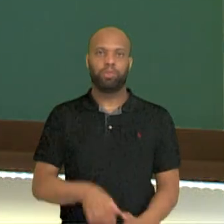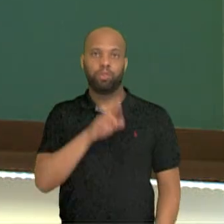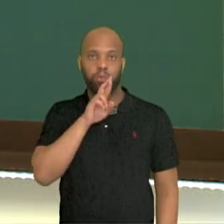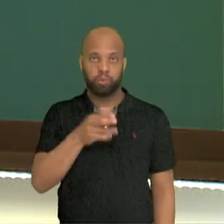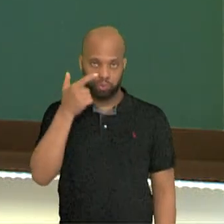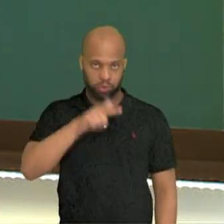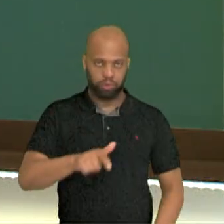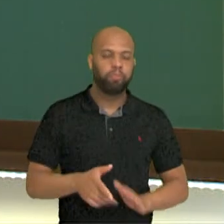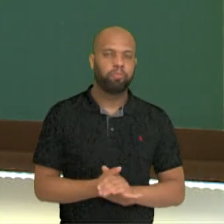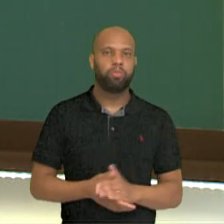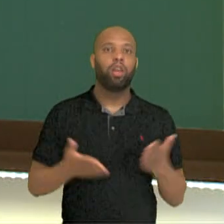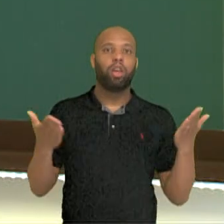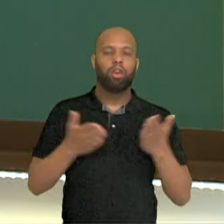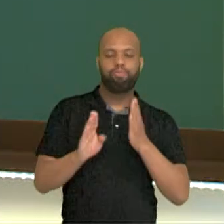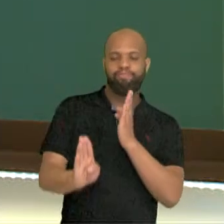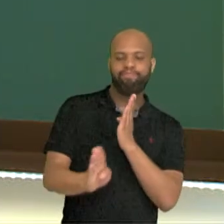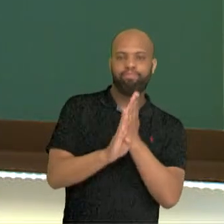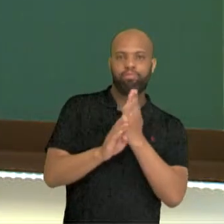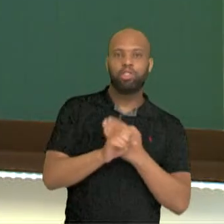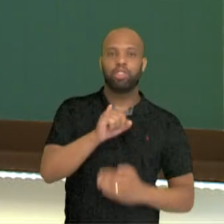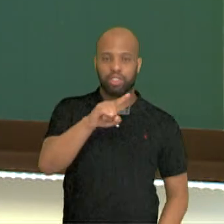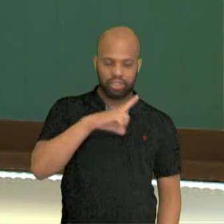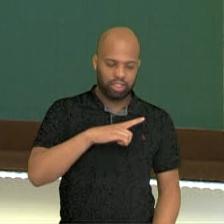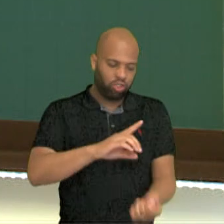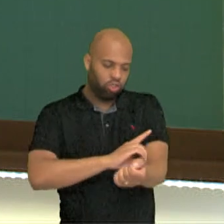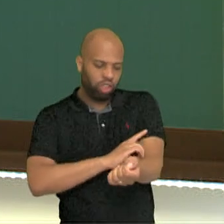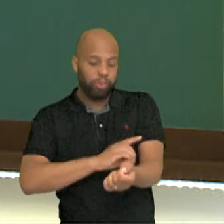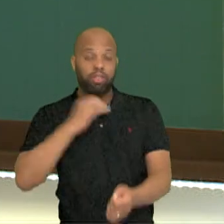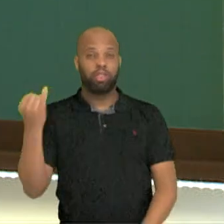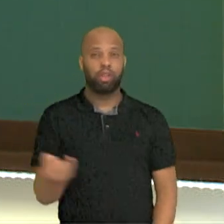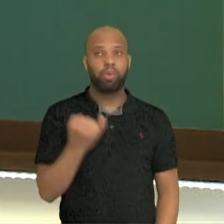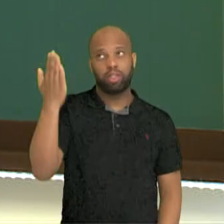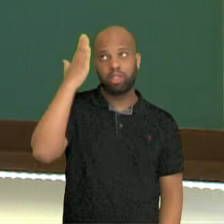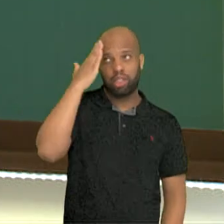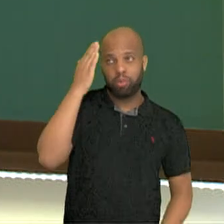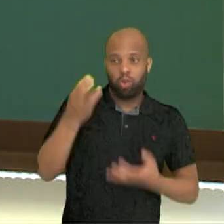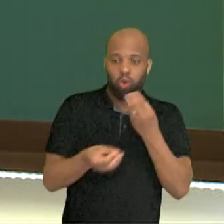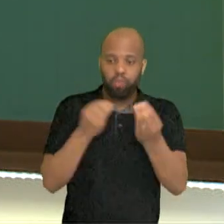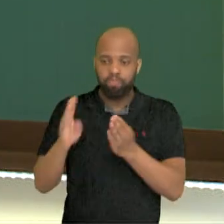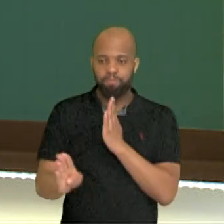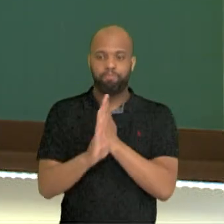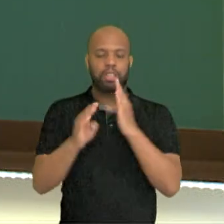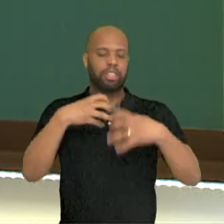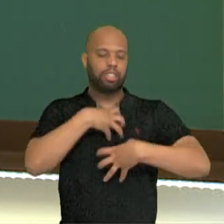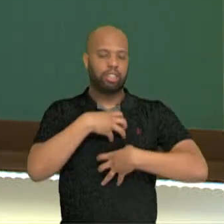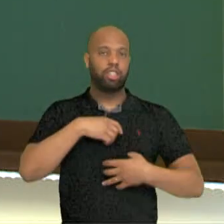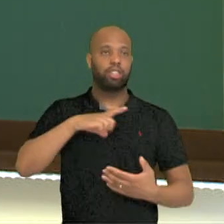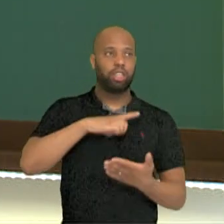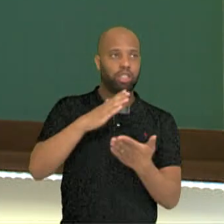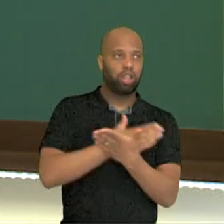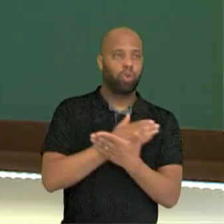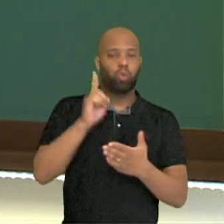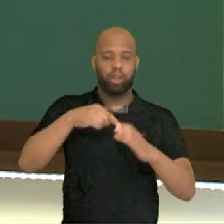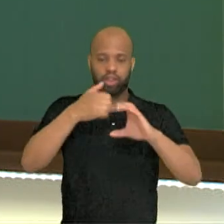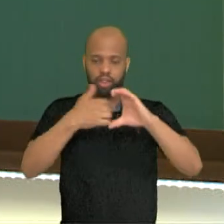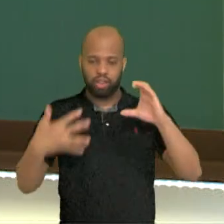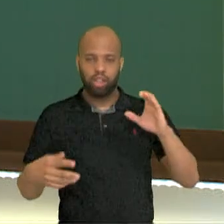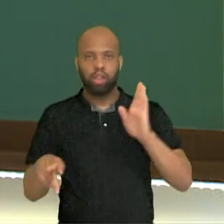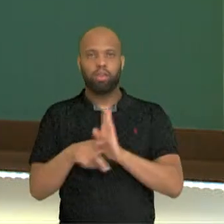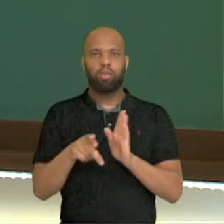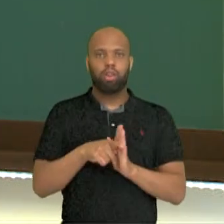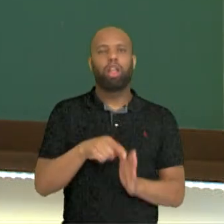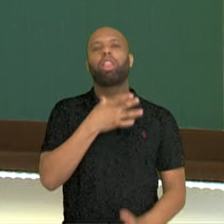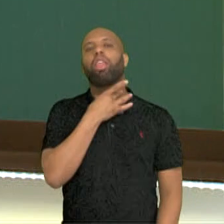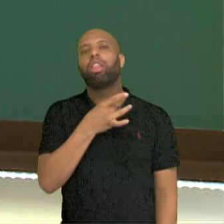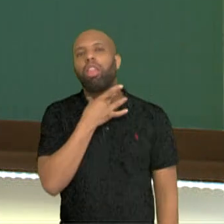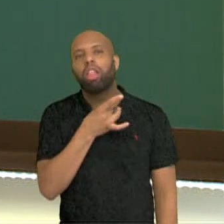respondido? Para descobrir se tem diabetes, é importante saber como identificar os sintomas. Alguns deles são caracterizados pelo excesso de